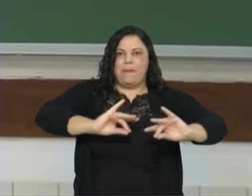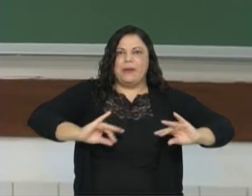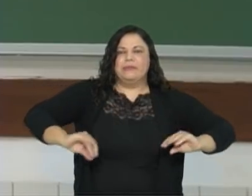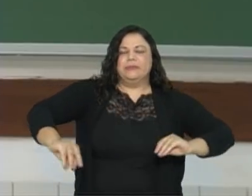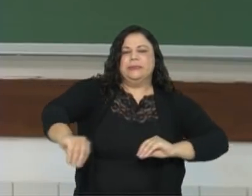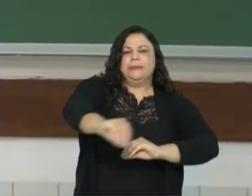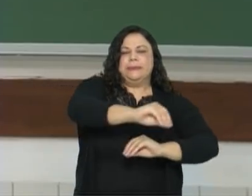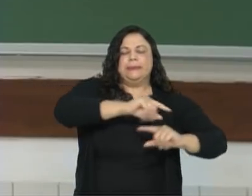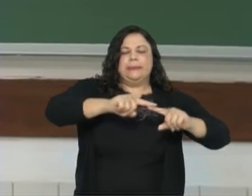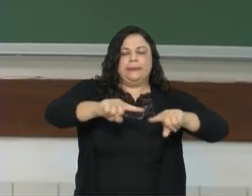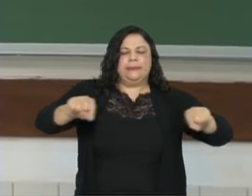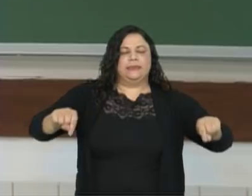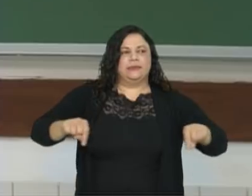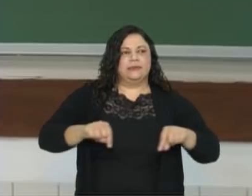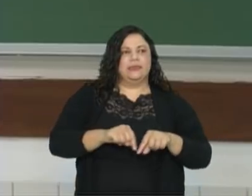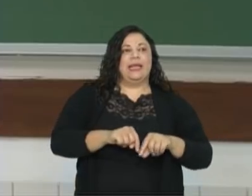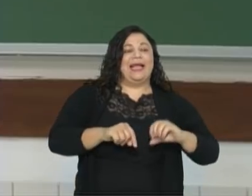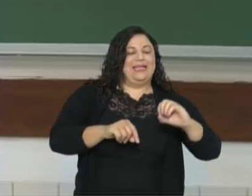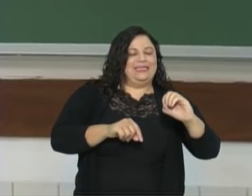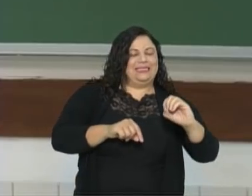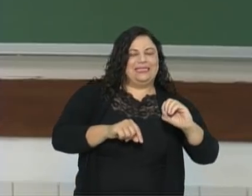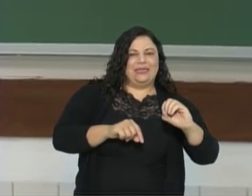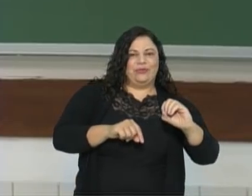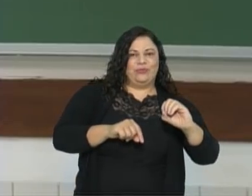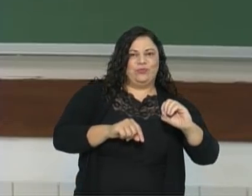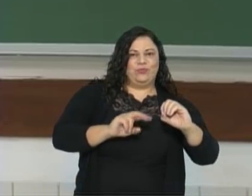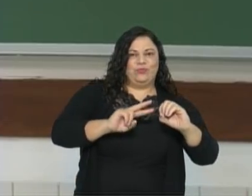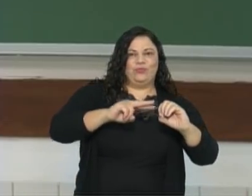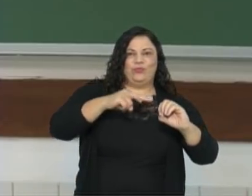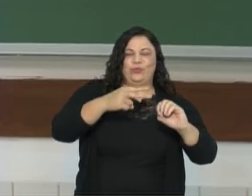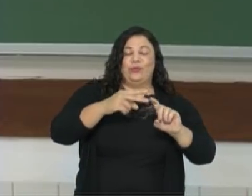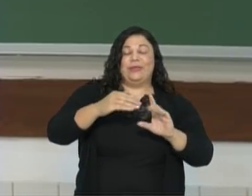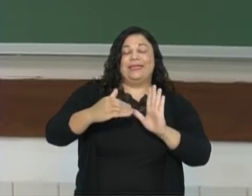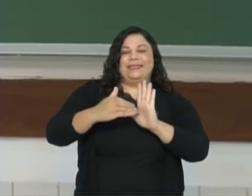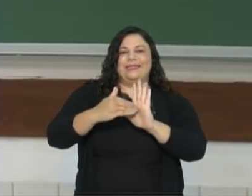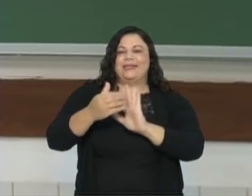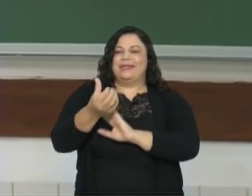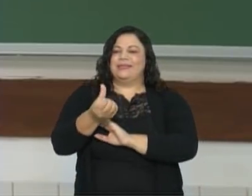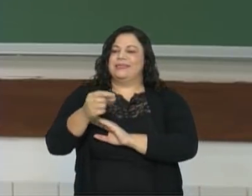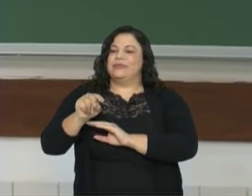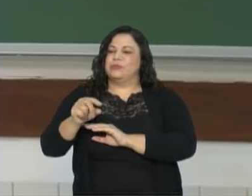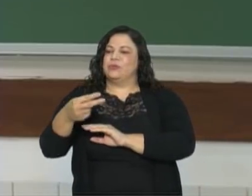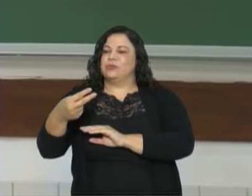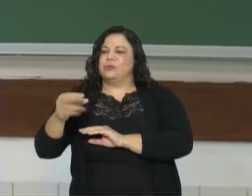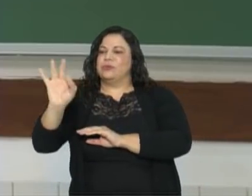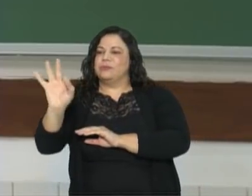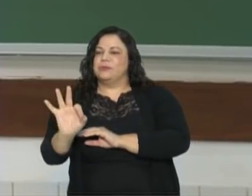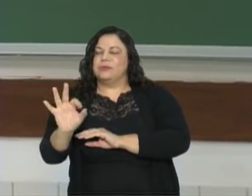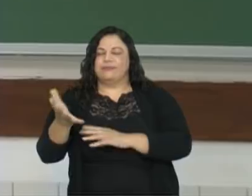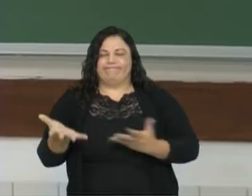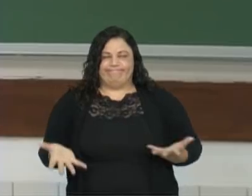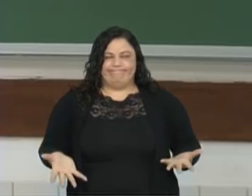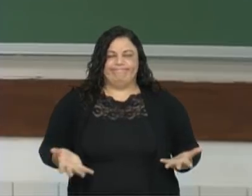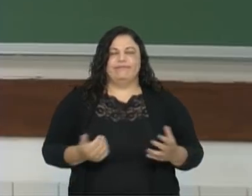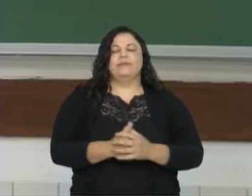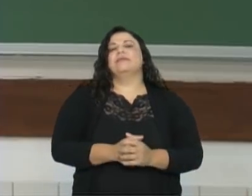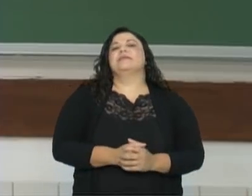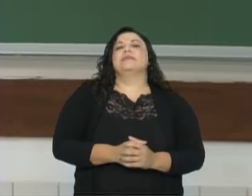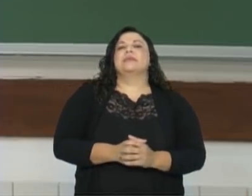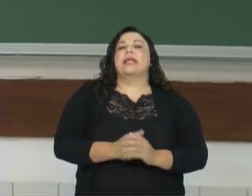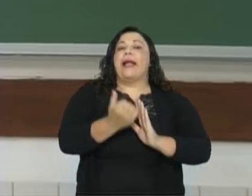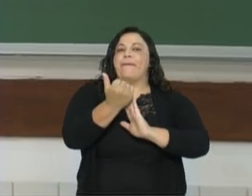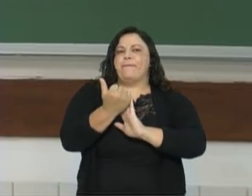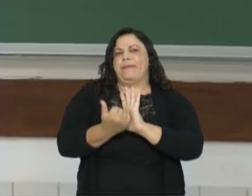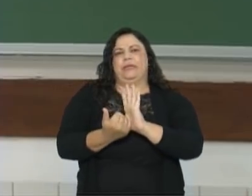de 0,2% até 6,2%. Menos que isso não faz diferença nenhuma, mais que